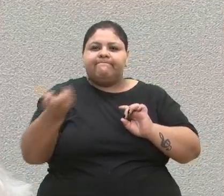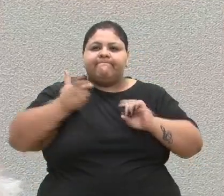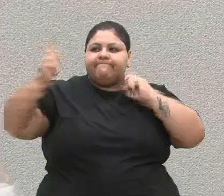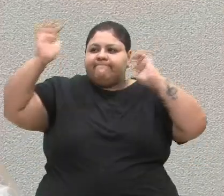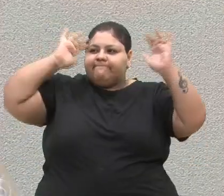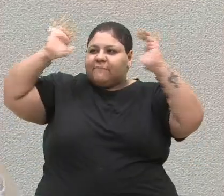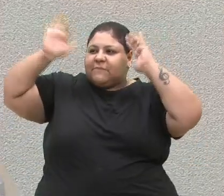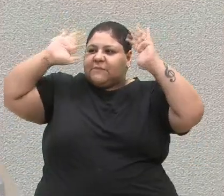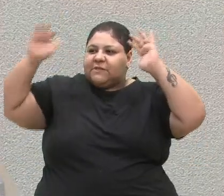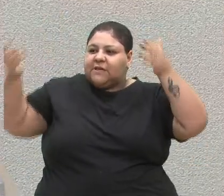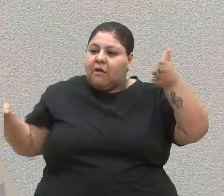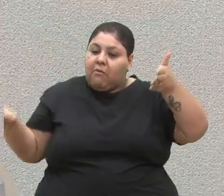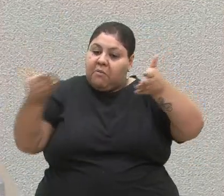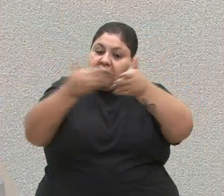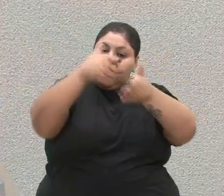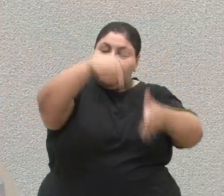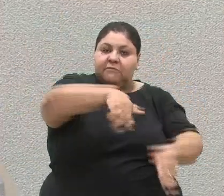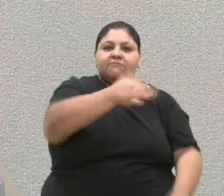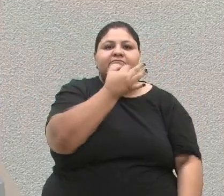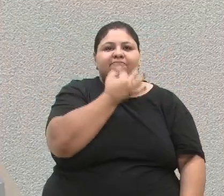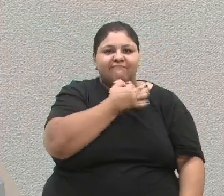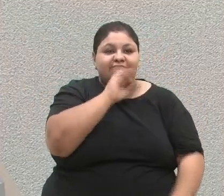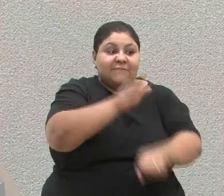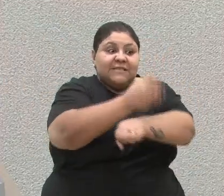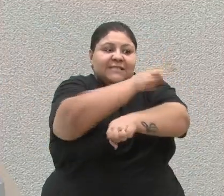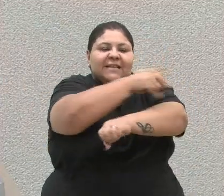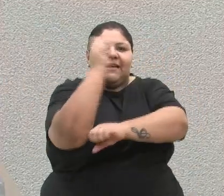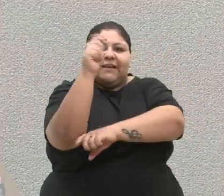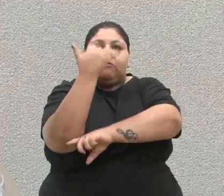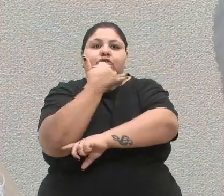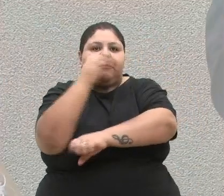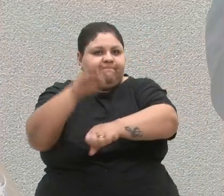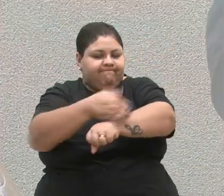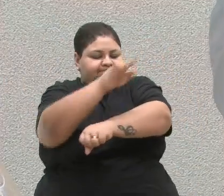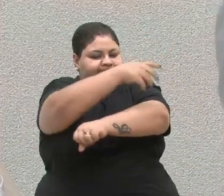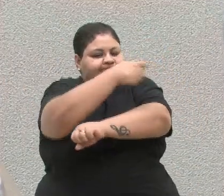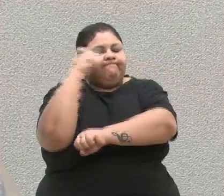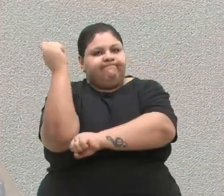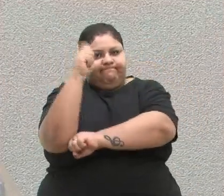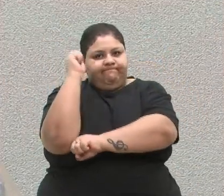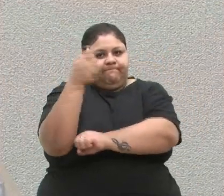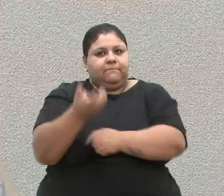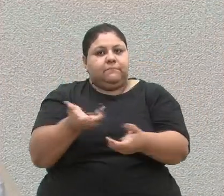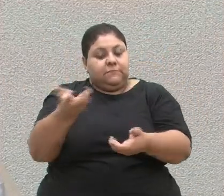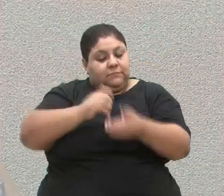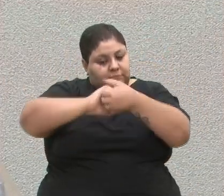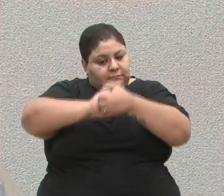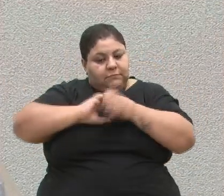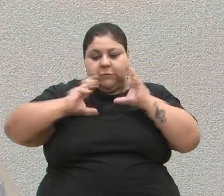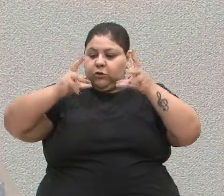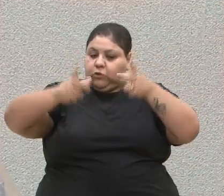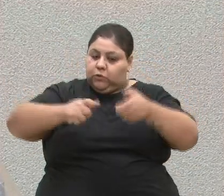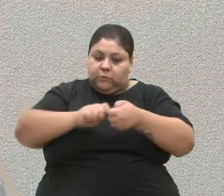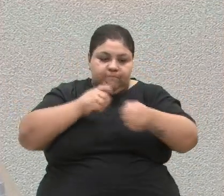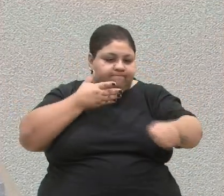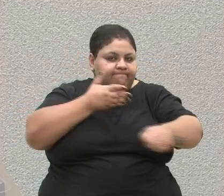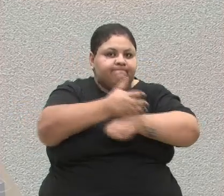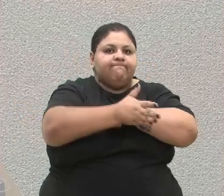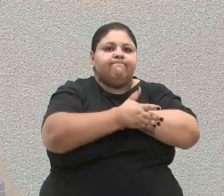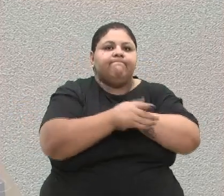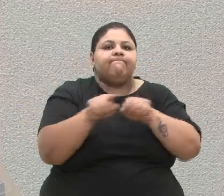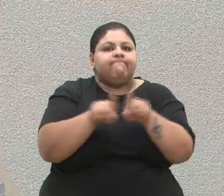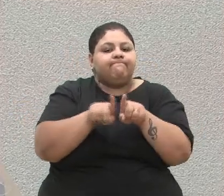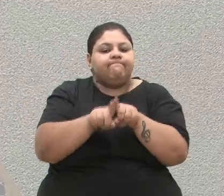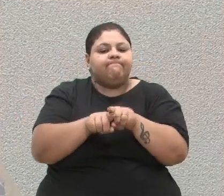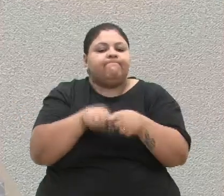Universidade Federal para a Serra Gaúcha. Queria cumprimentar a todos os envolvidos pela organização também deste evento e pela